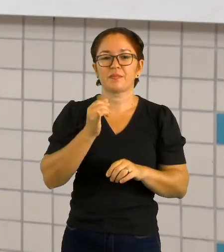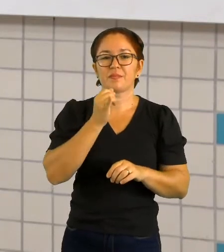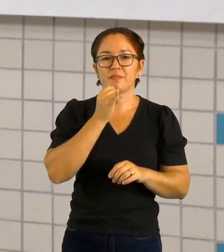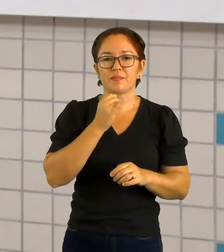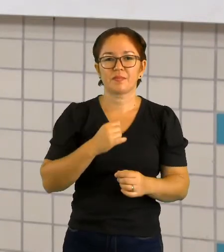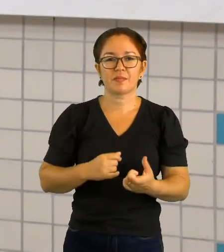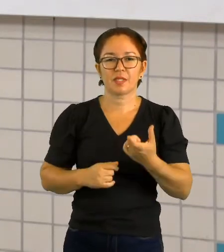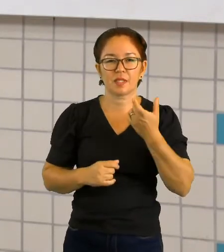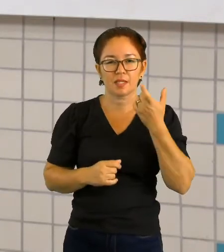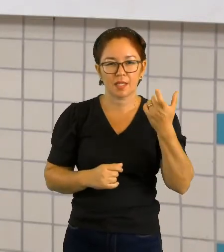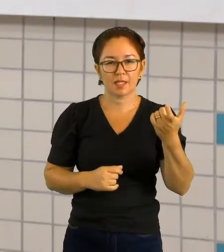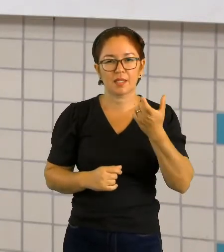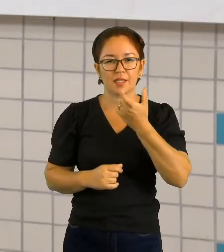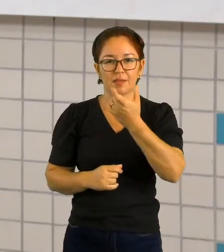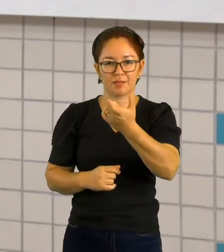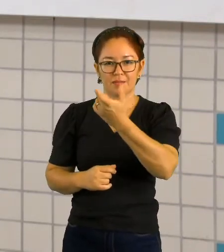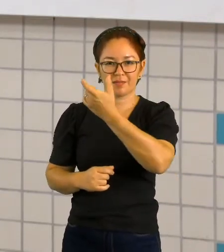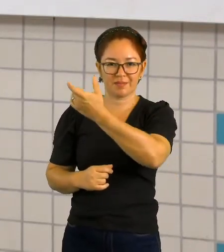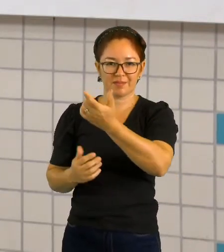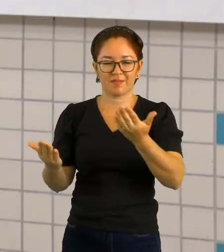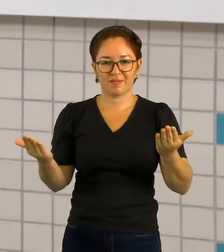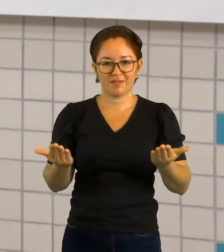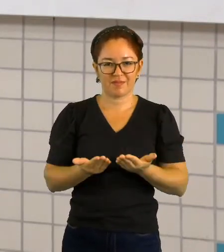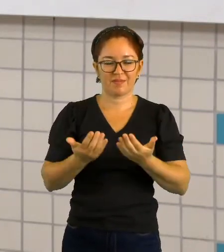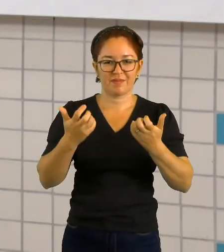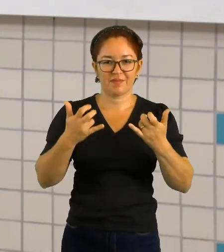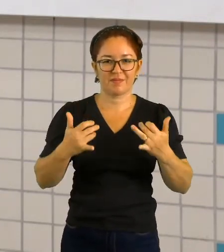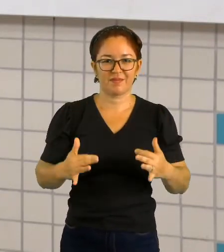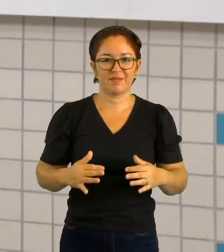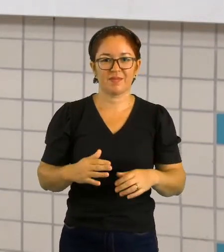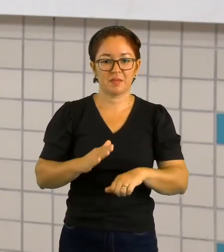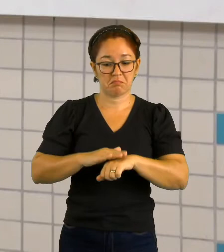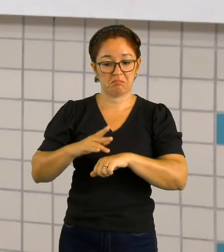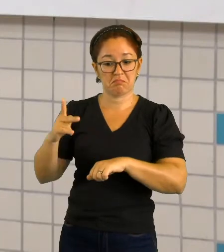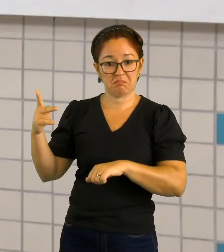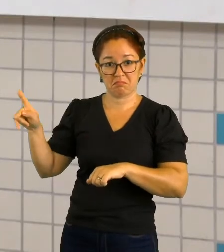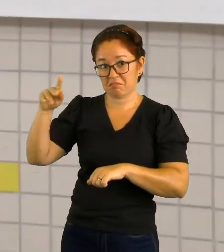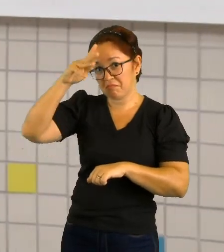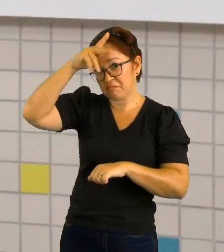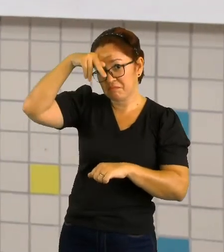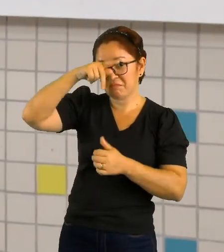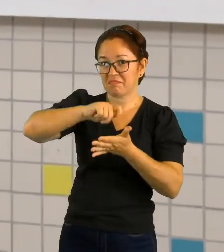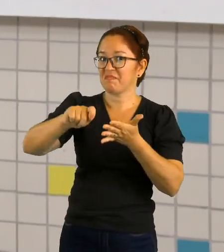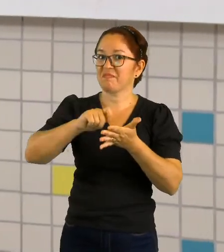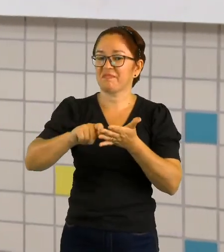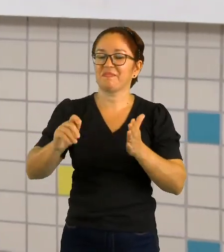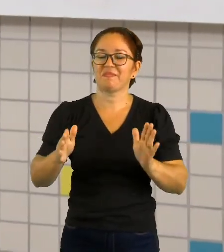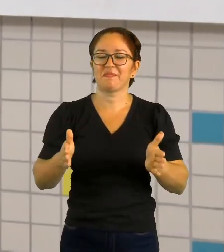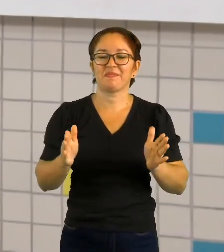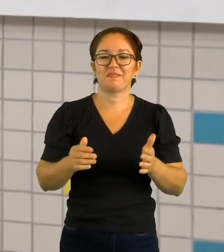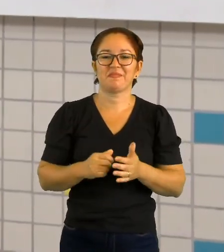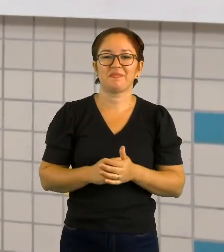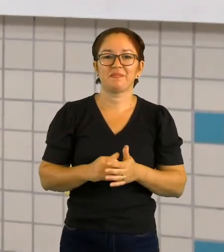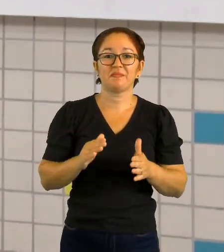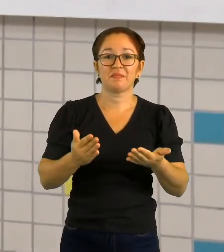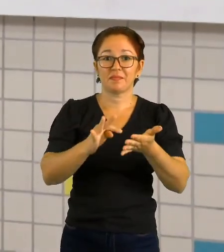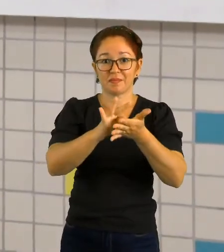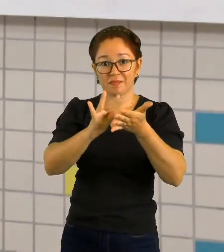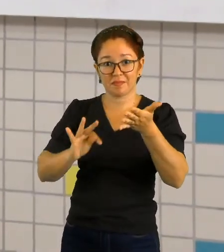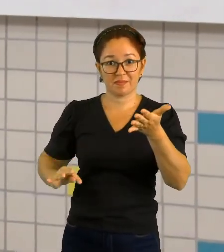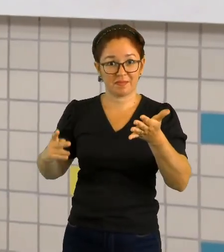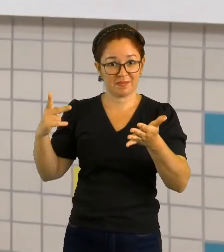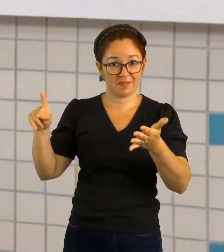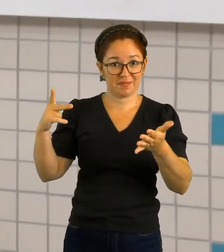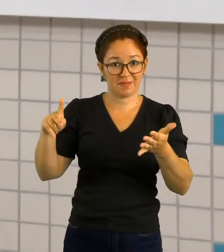seja, sobre essas palavrinhas que Fava escreveu? Observe, o texto que Fava escreveu é